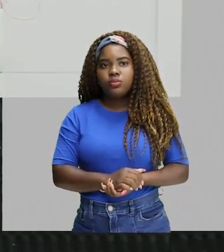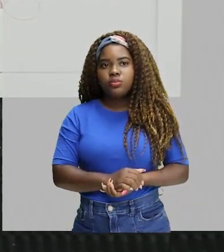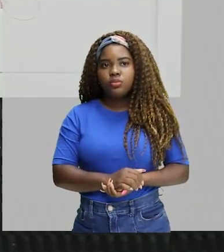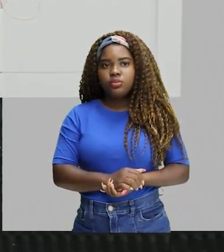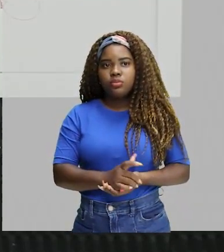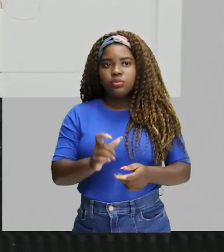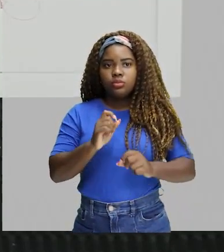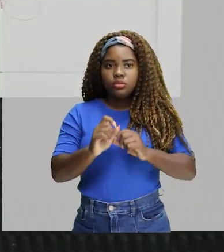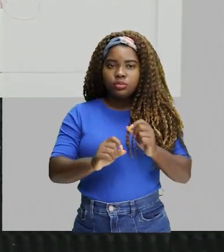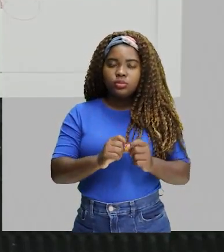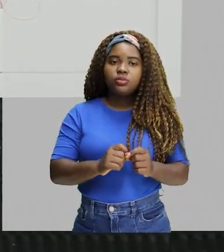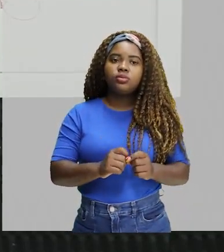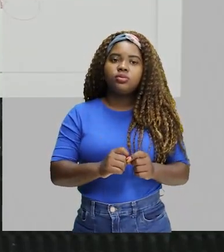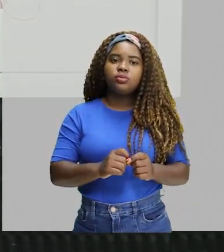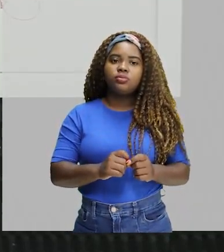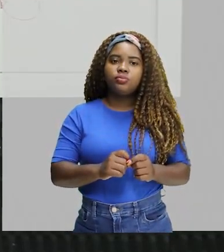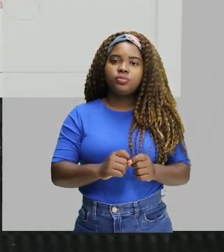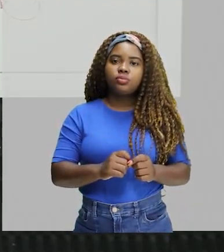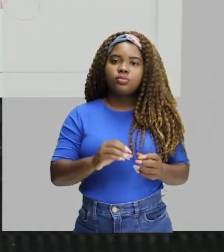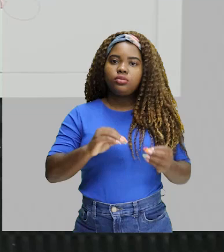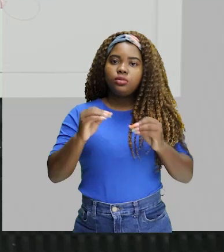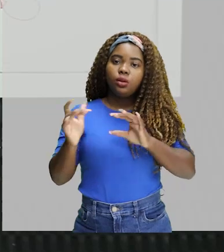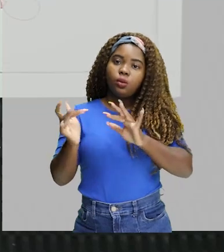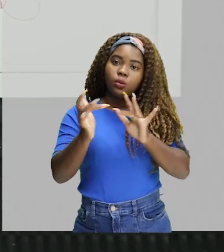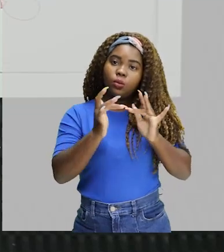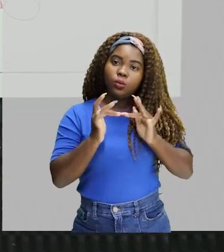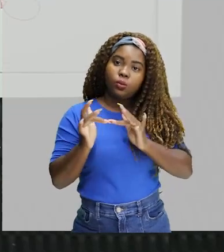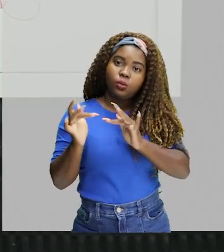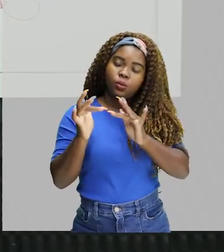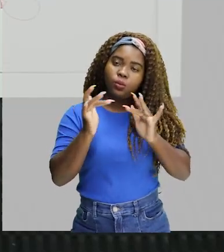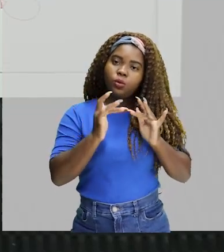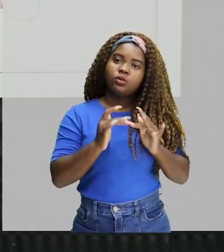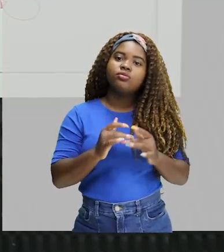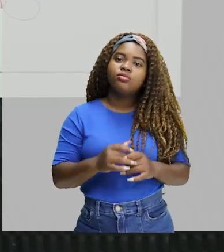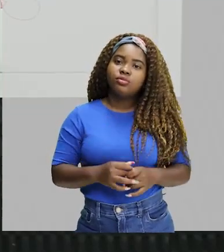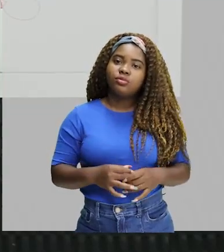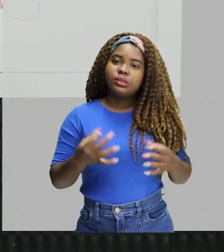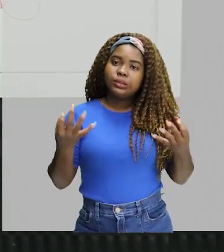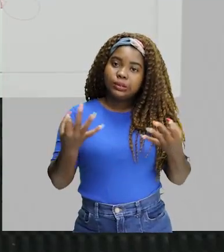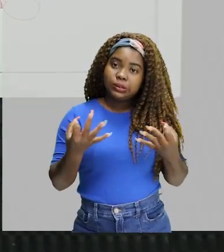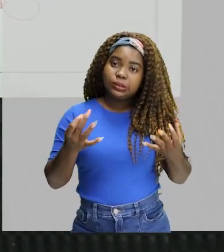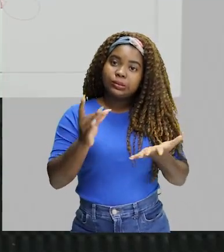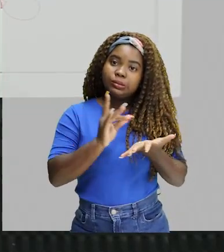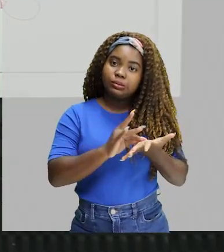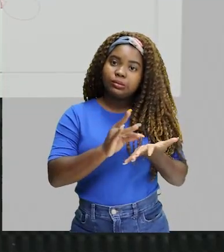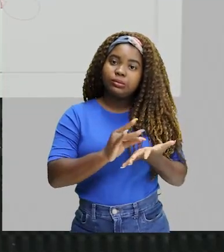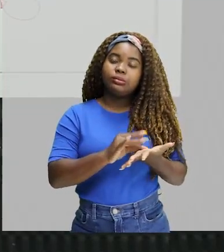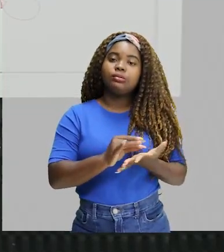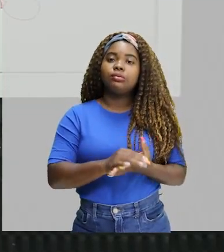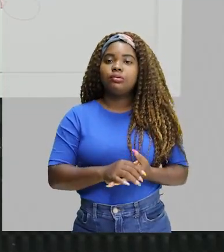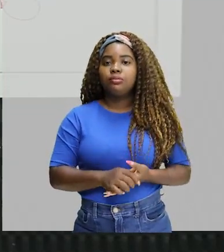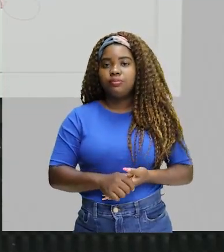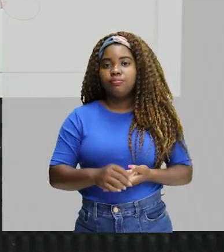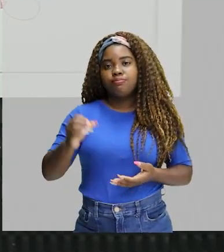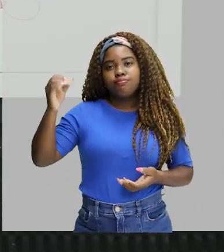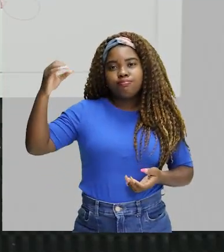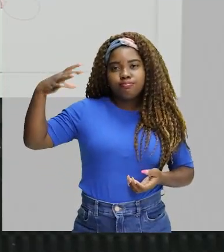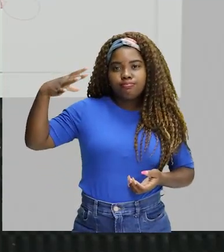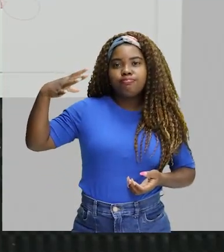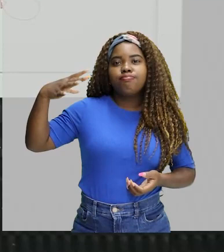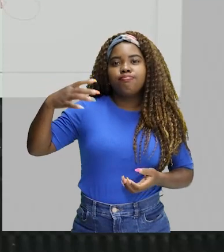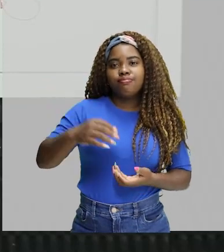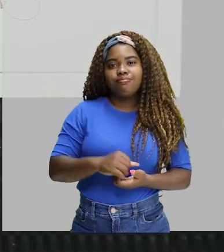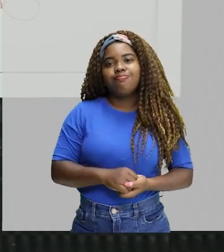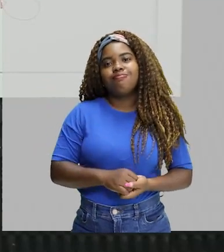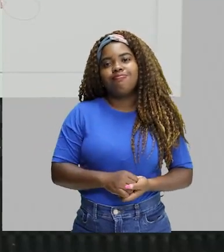me retirando da caverna e me botando em contato com aqueles elementos que são perfeitos, verdadeiros e que são iluminados,